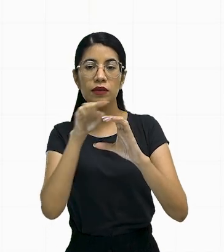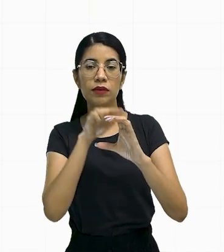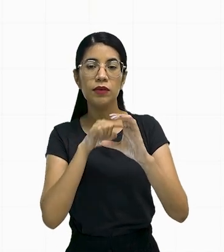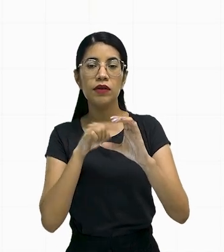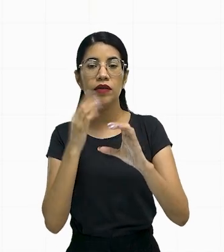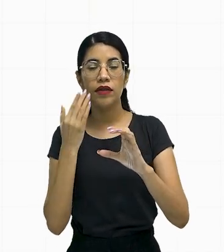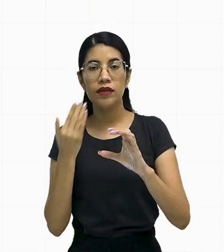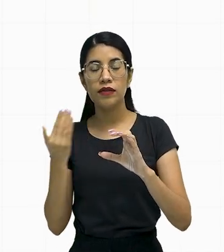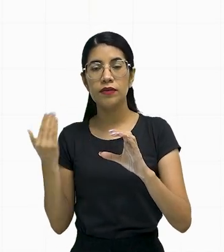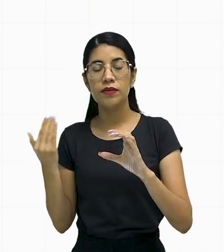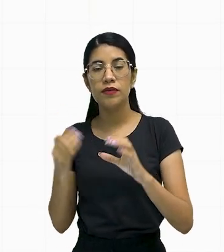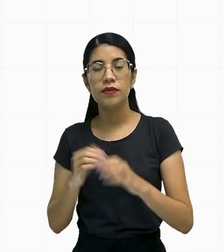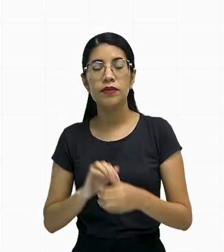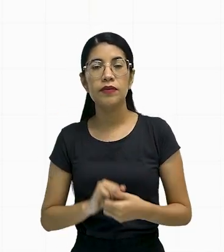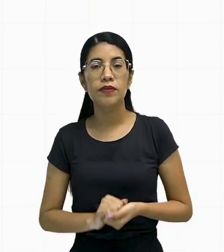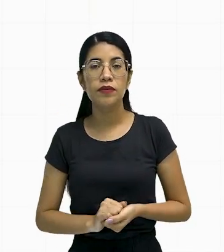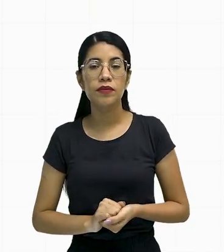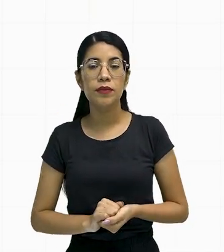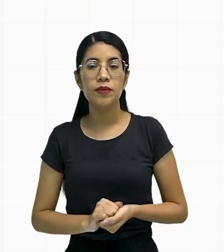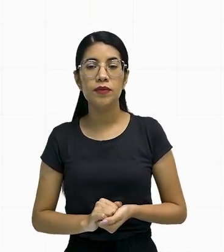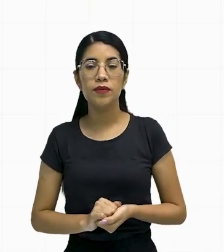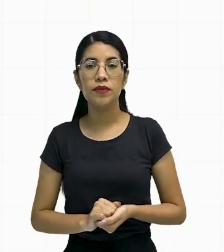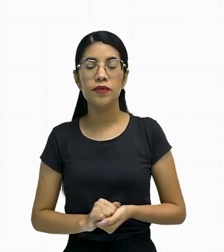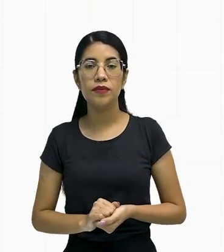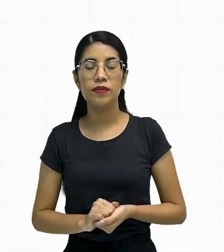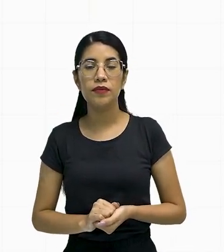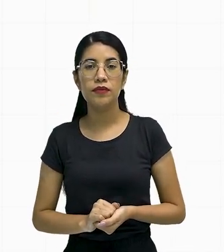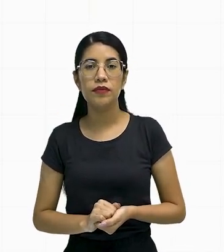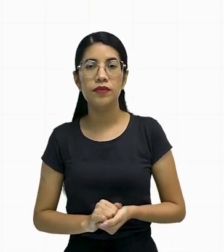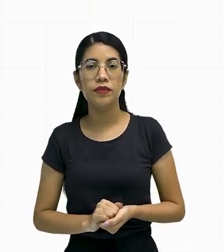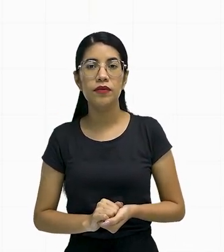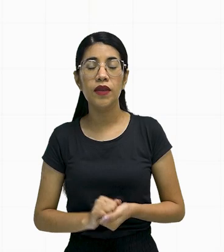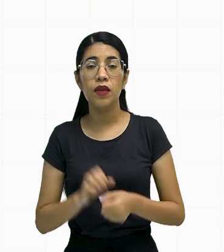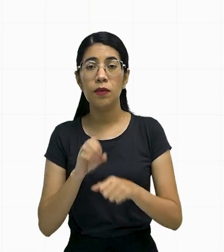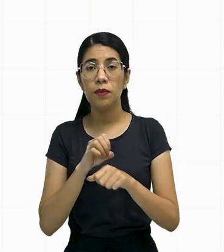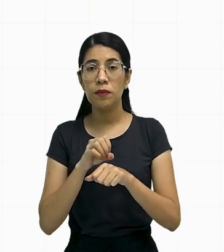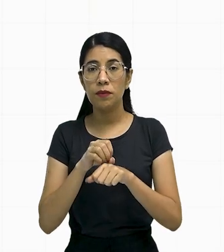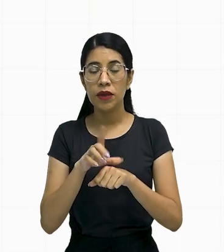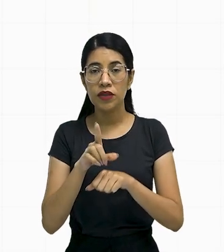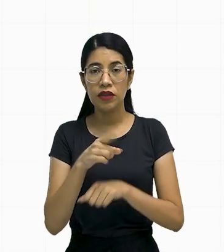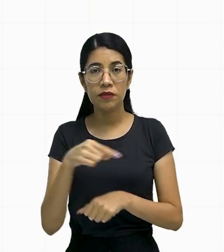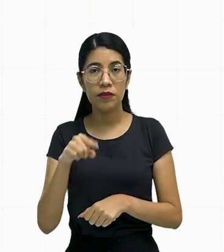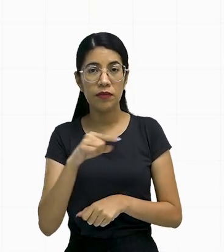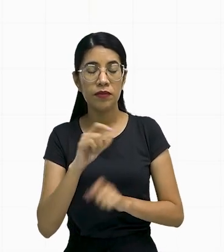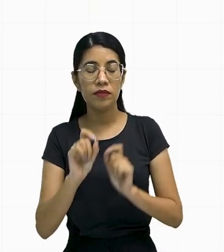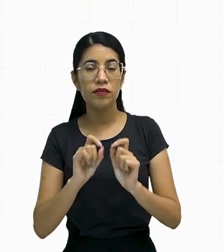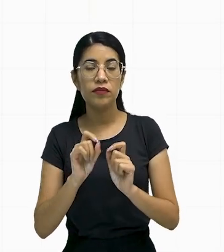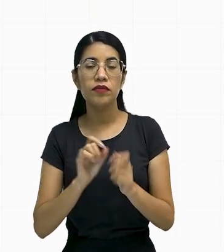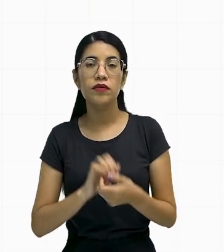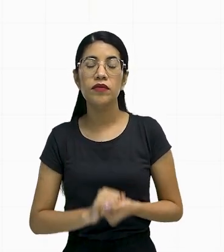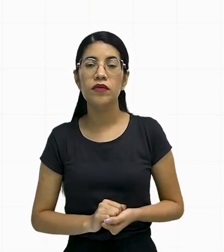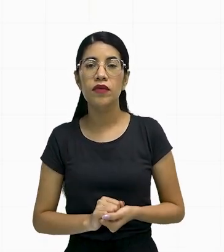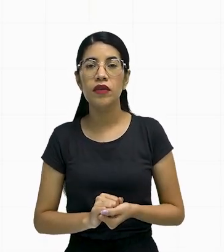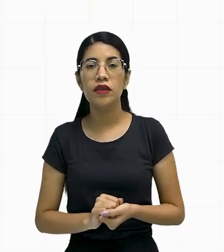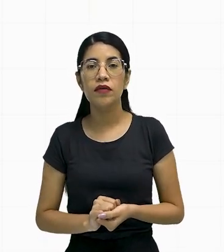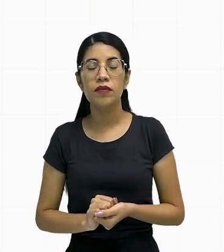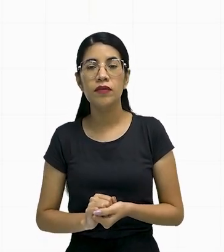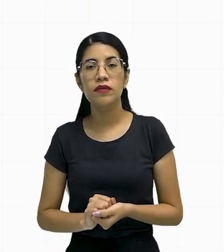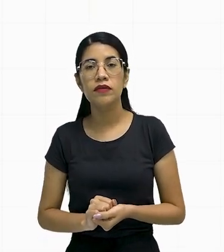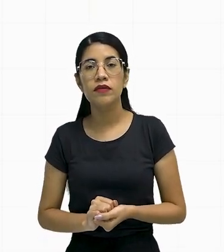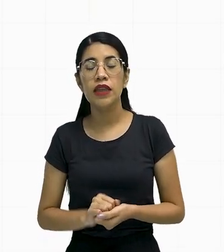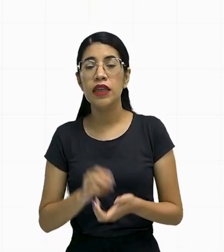esse ponto e esse ponto. Dica aqui para vocês, pessoal. Toda vez que você